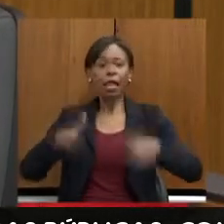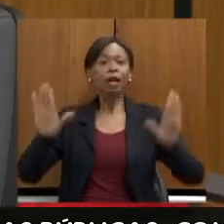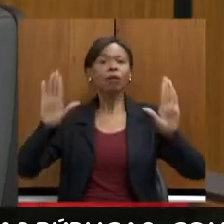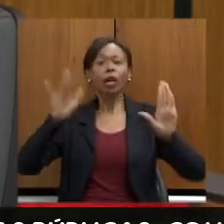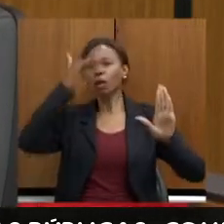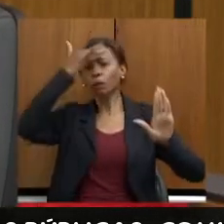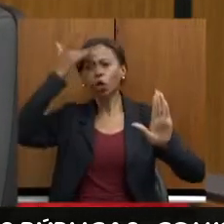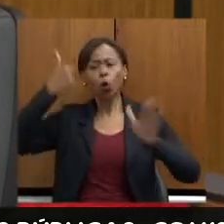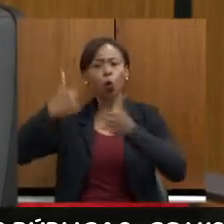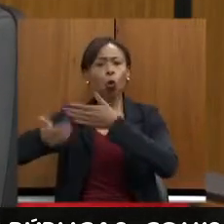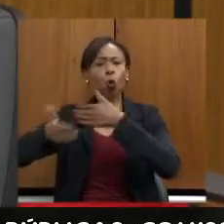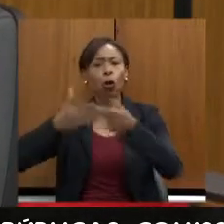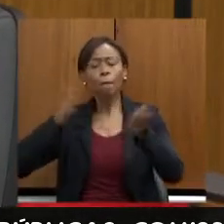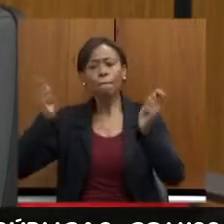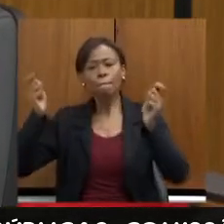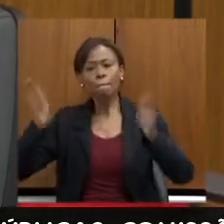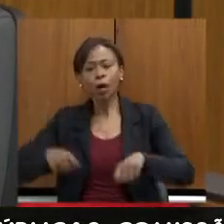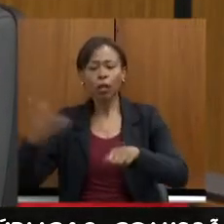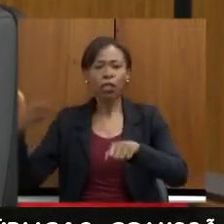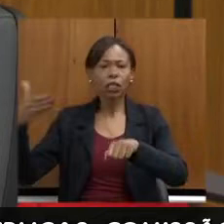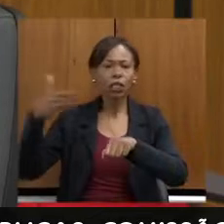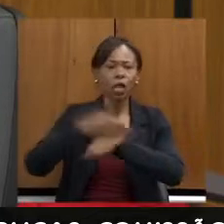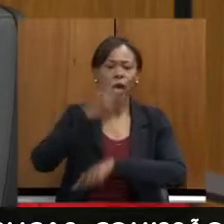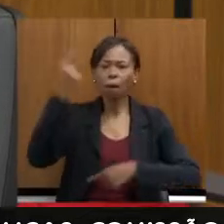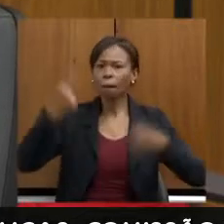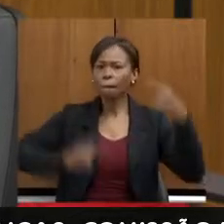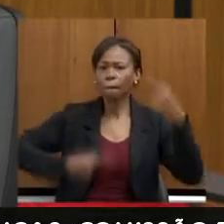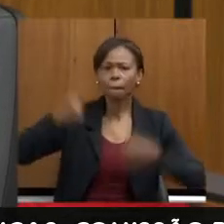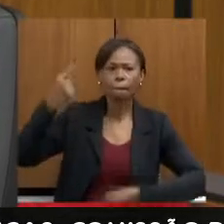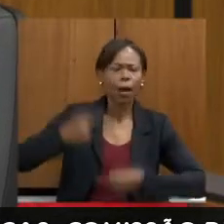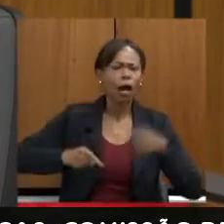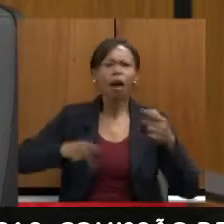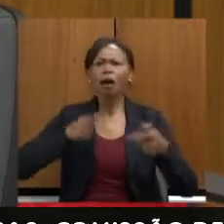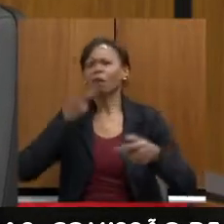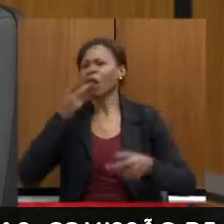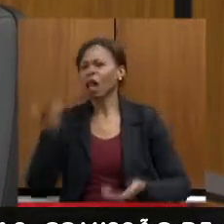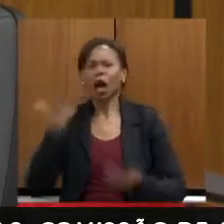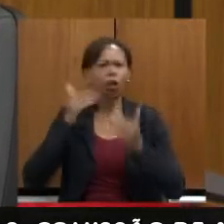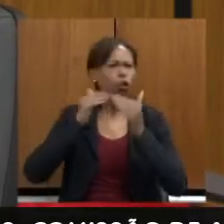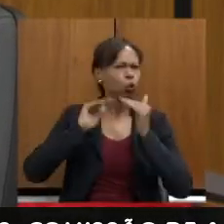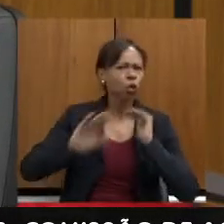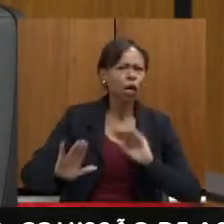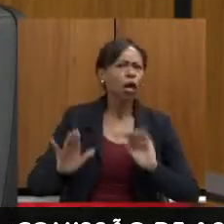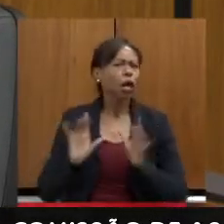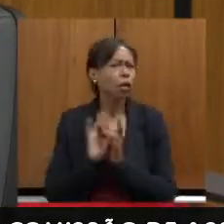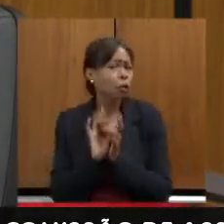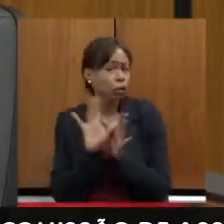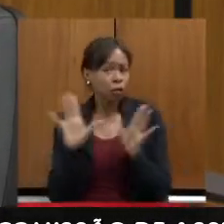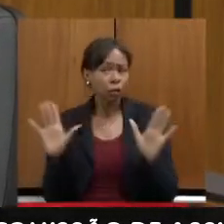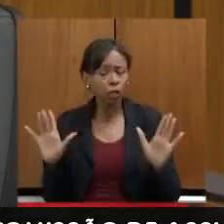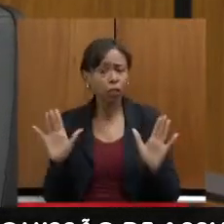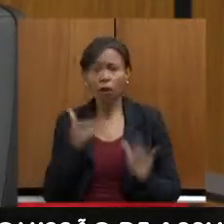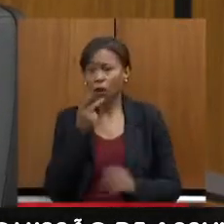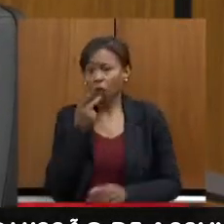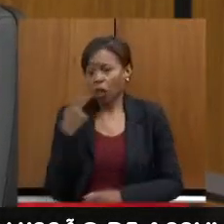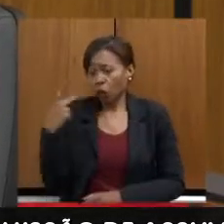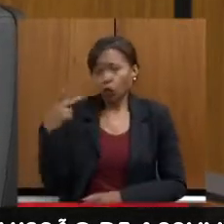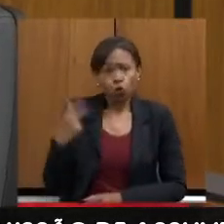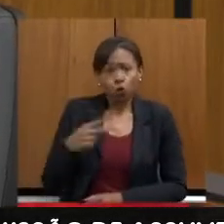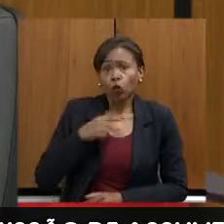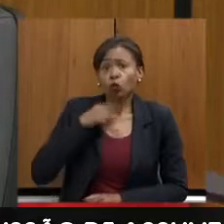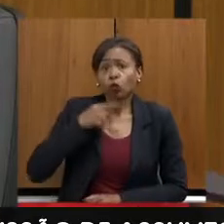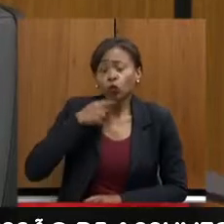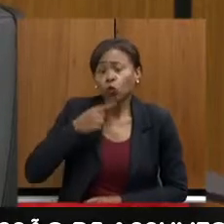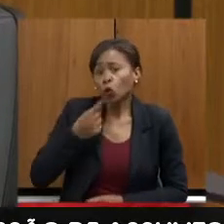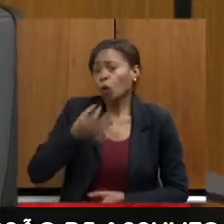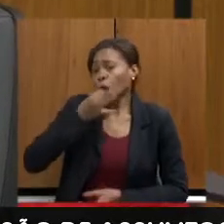as pessoas que queiram possam entrar a possam debater possam discutir possam discordar possam dizer as suas dúvidas